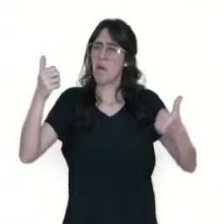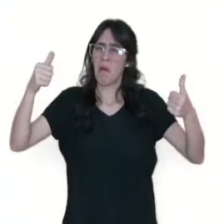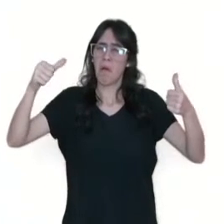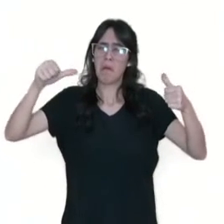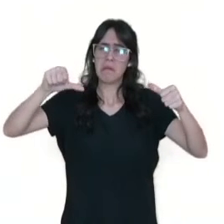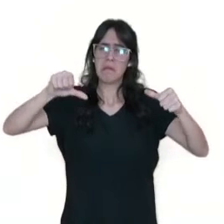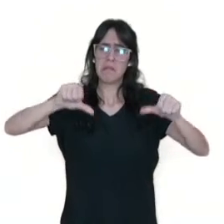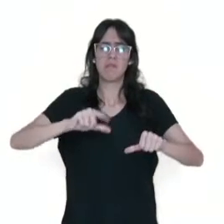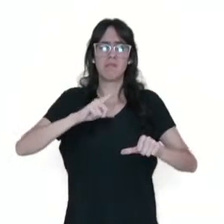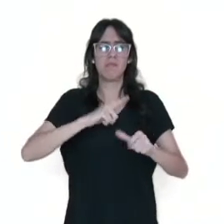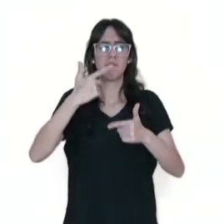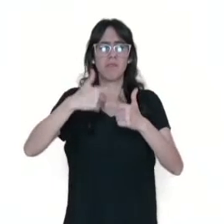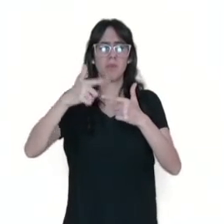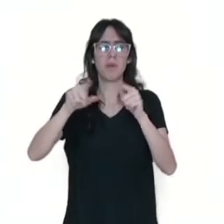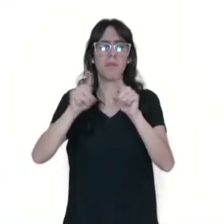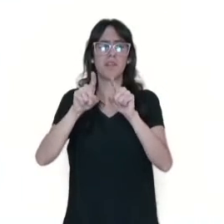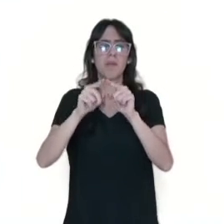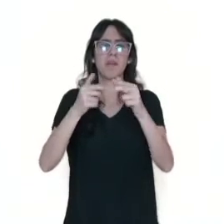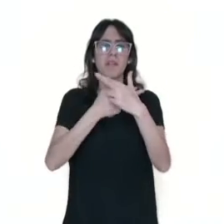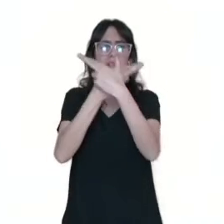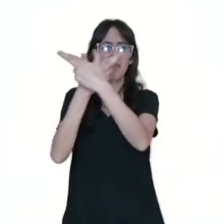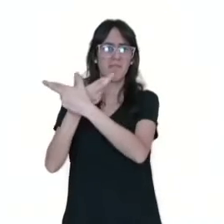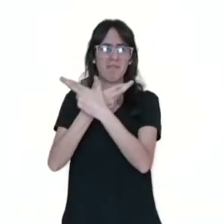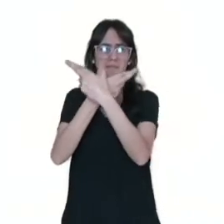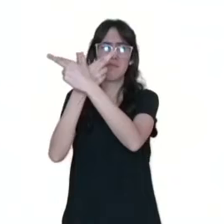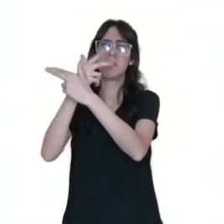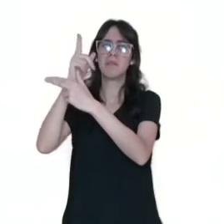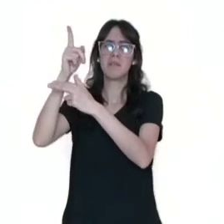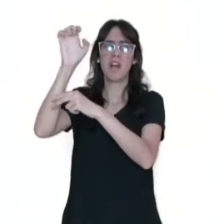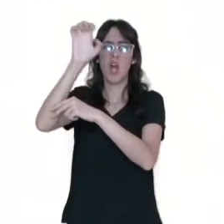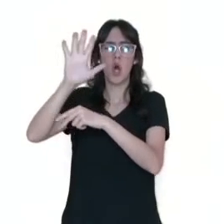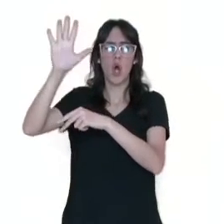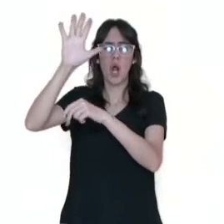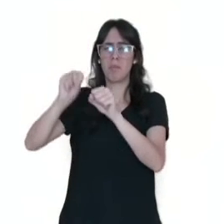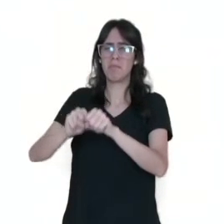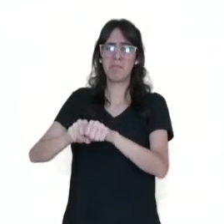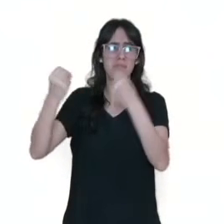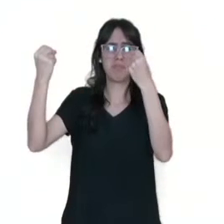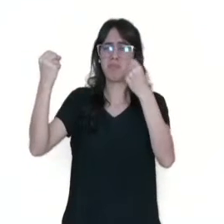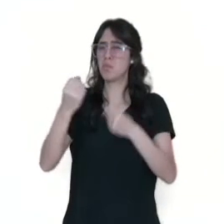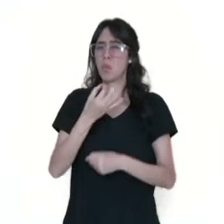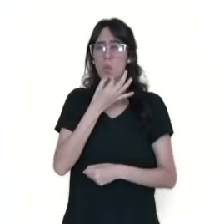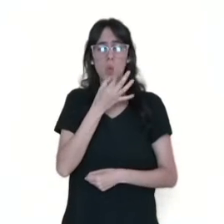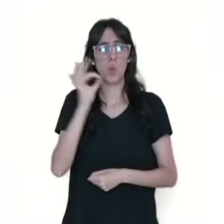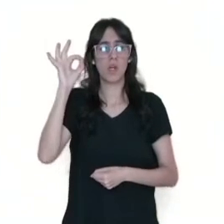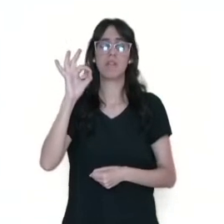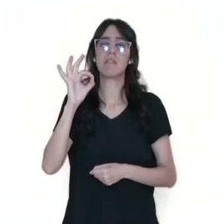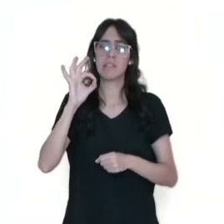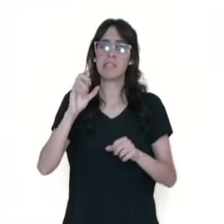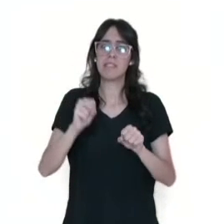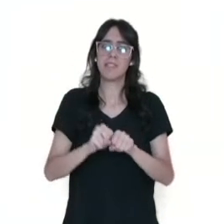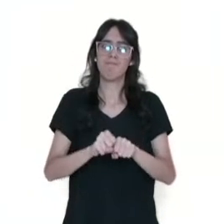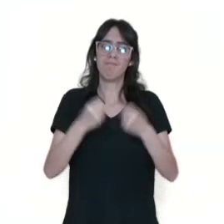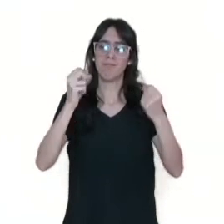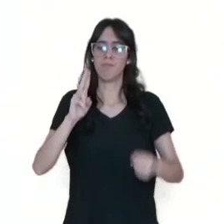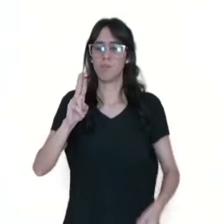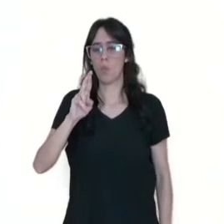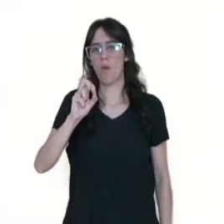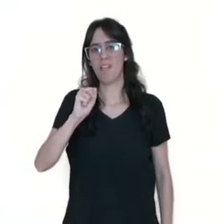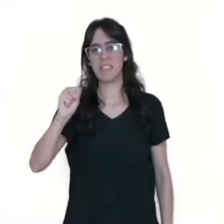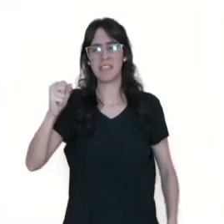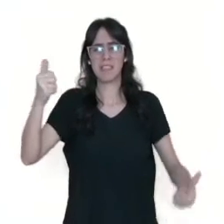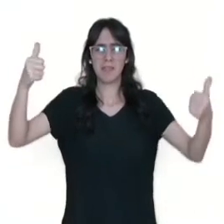dos satélites europeus em 1989 demonstraram o colapso da União Soviética como potência